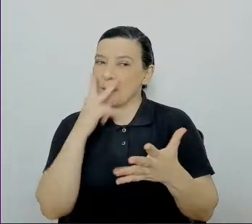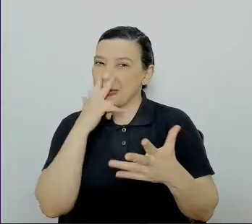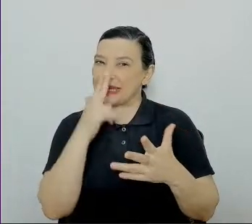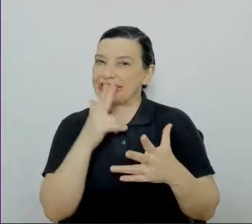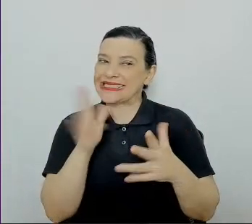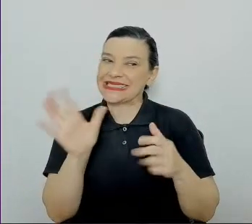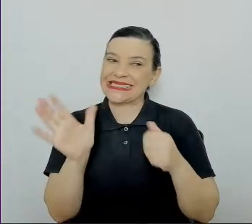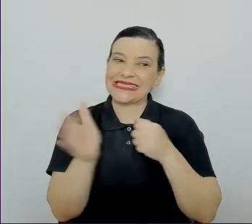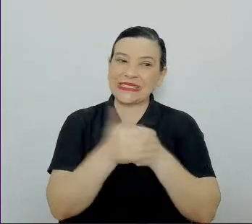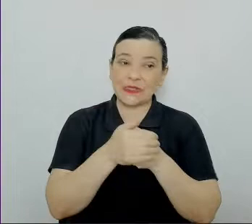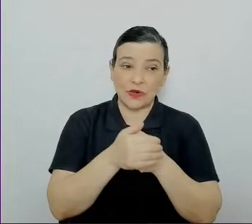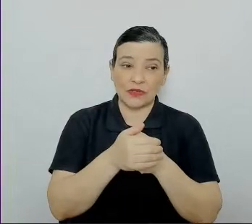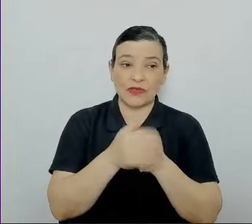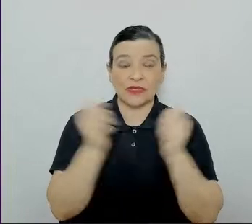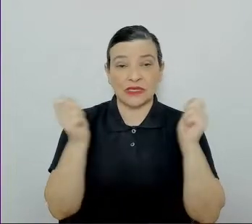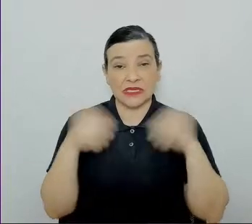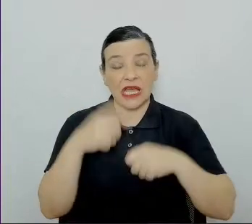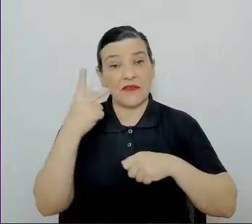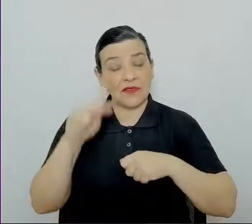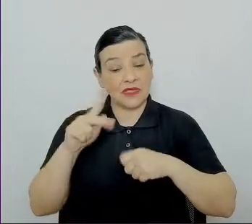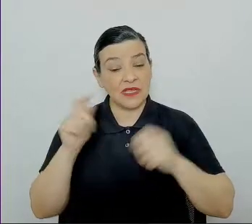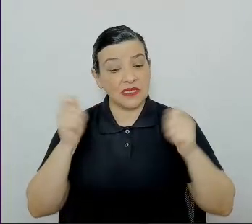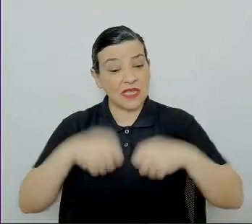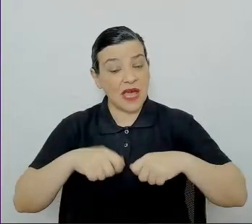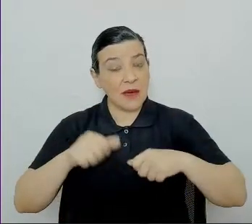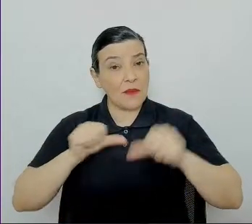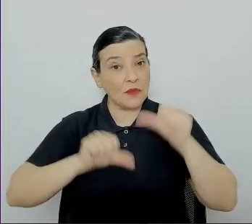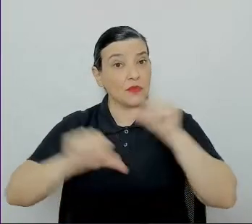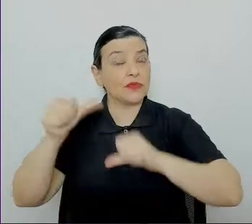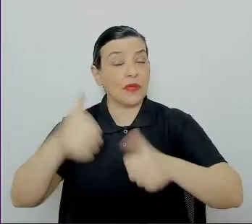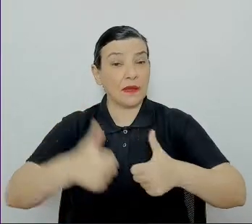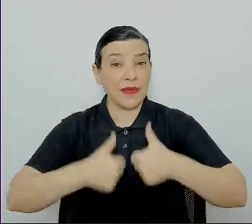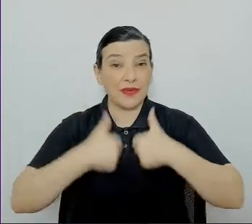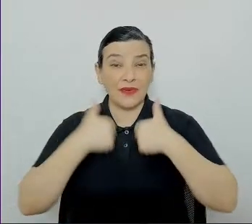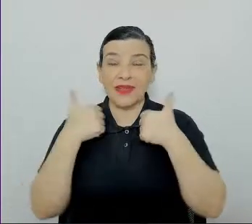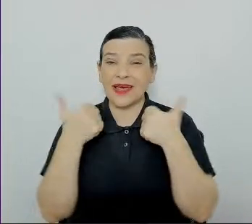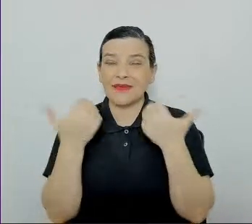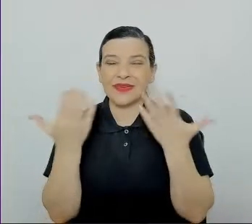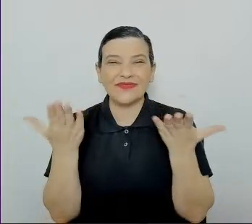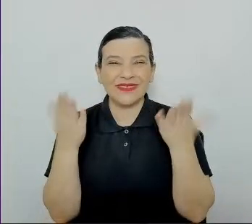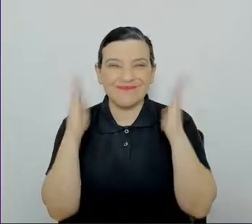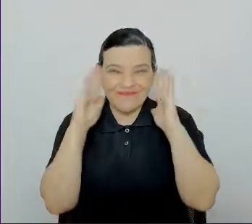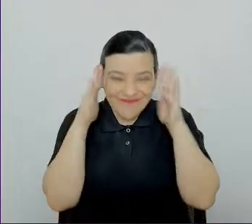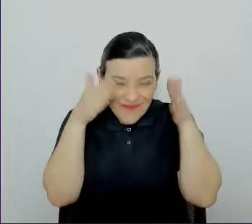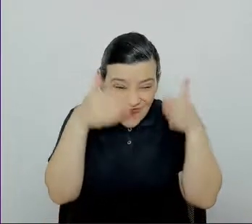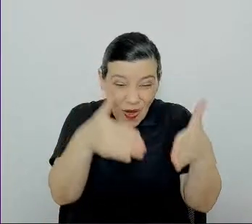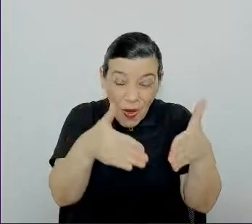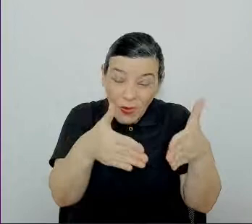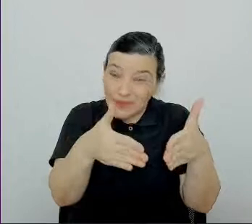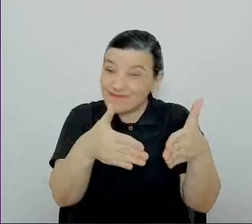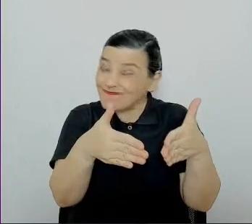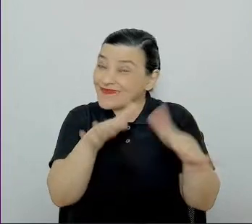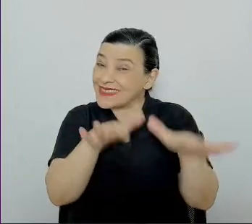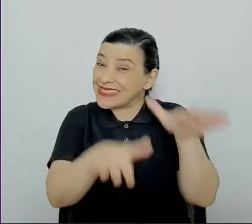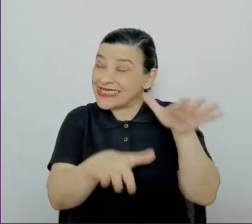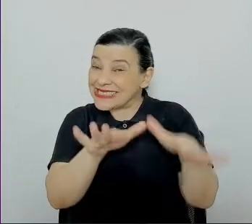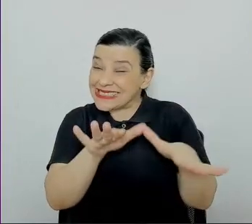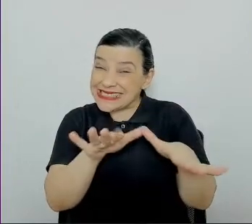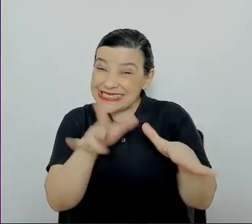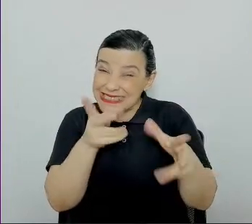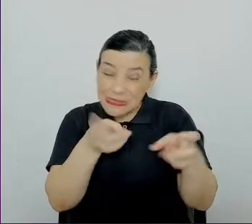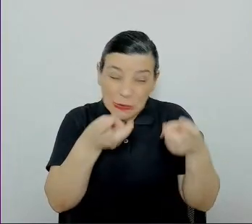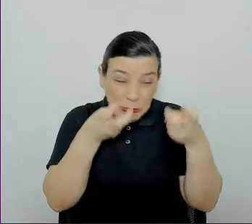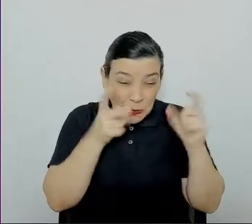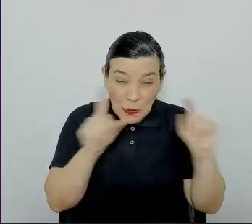melhorando pontualmente no seu produto, e quando você só olha dessa maneira também, elas poderiam estar escondendo funcionalidades